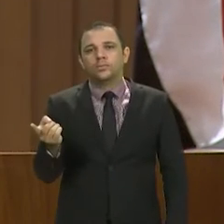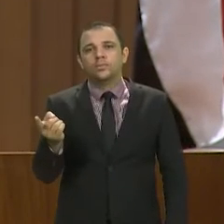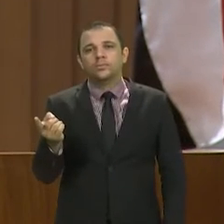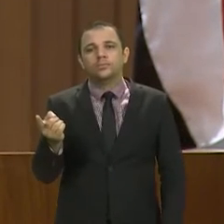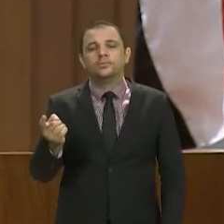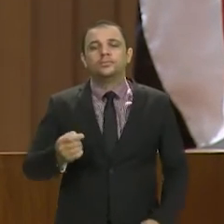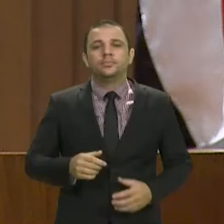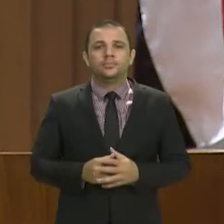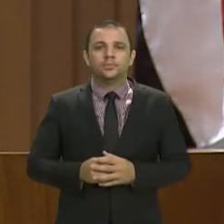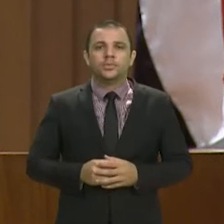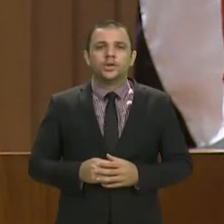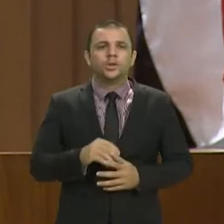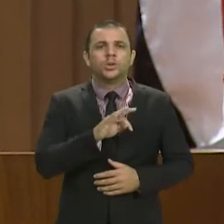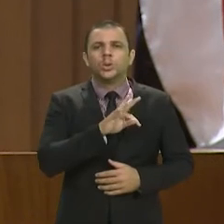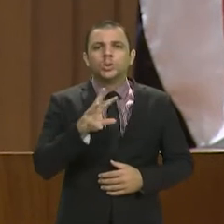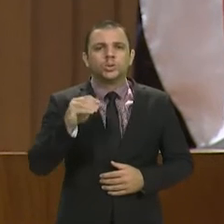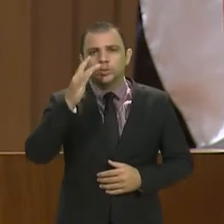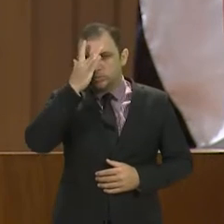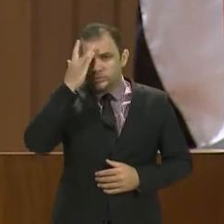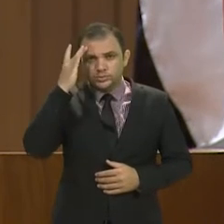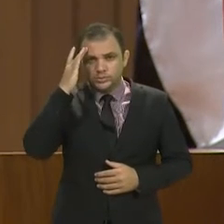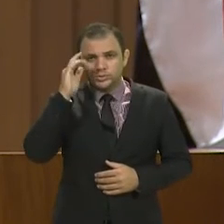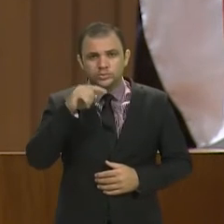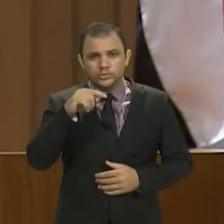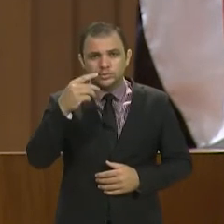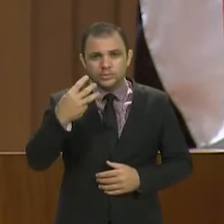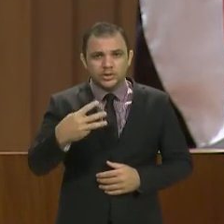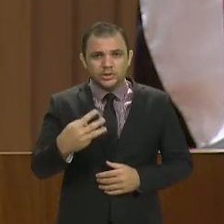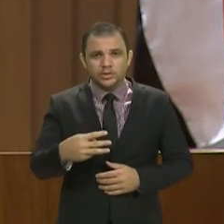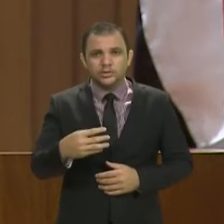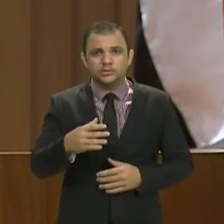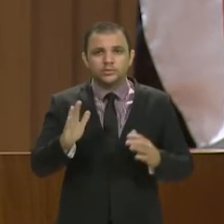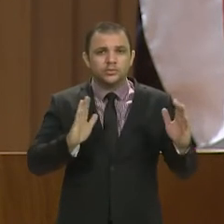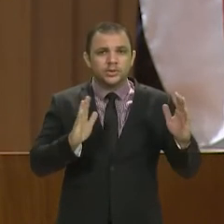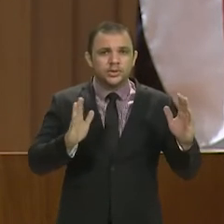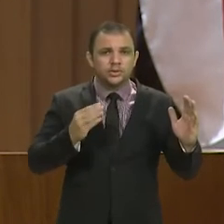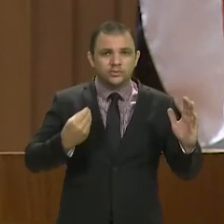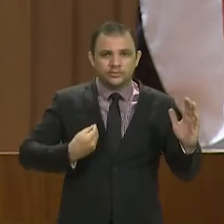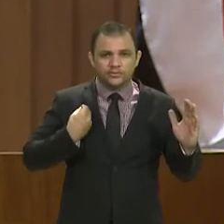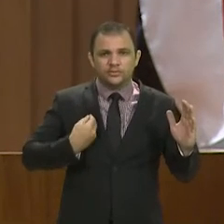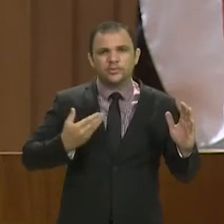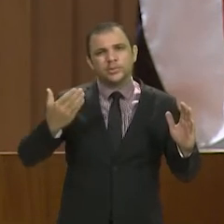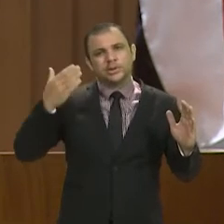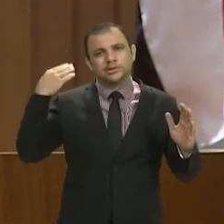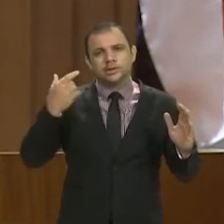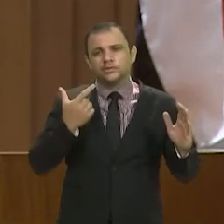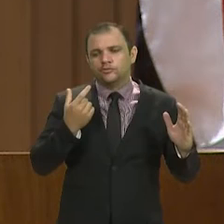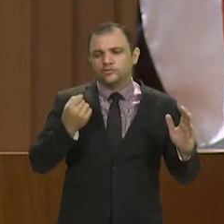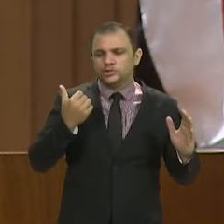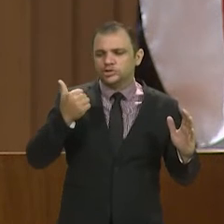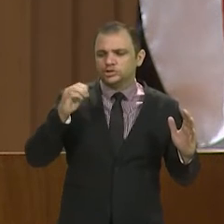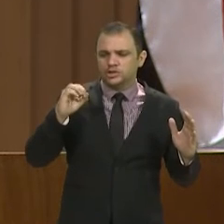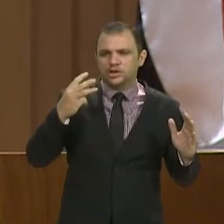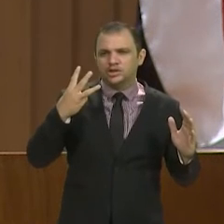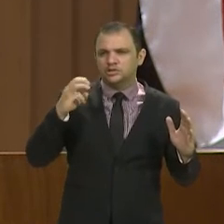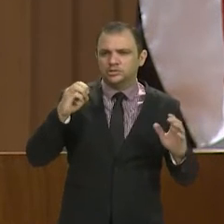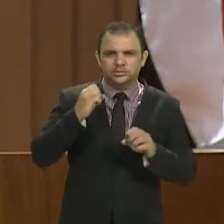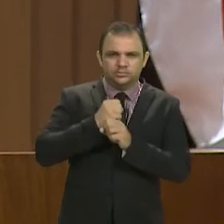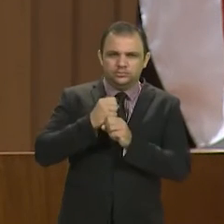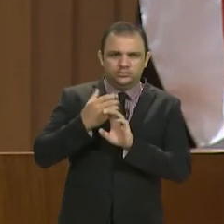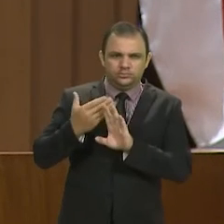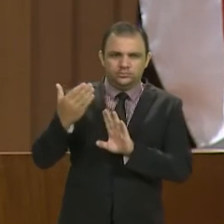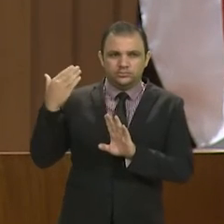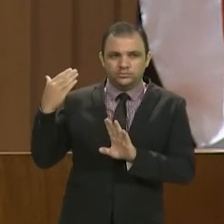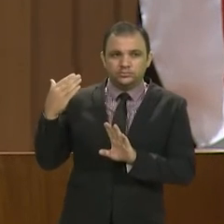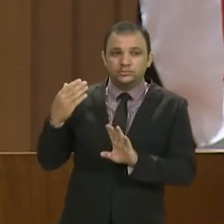década de 20, 30 anos atrás, 10 anos atrás, todos que precisavam